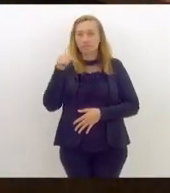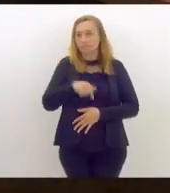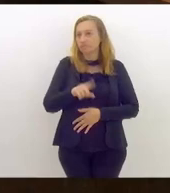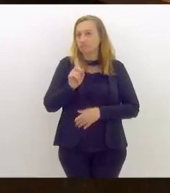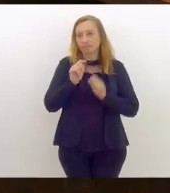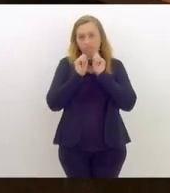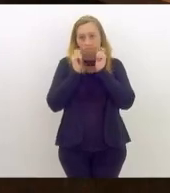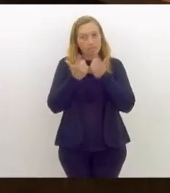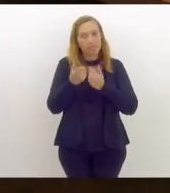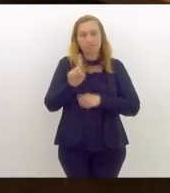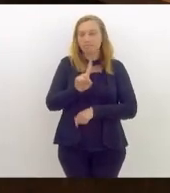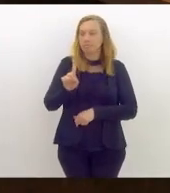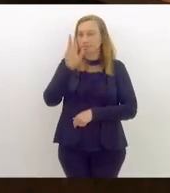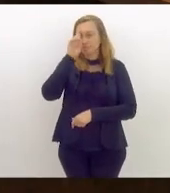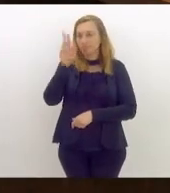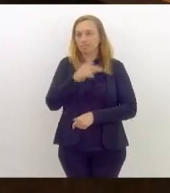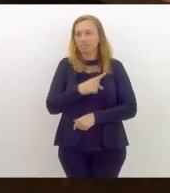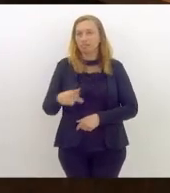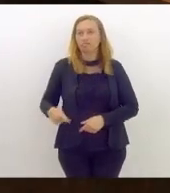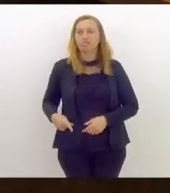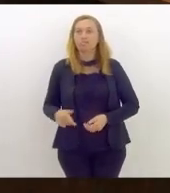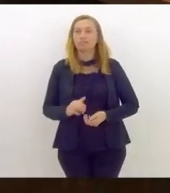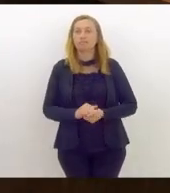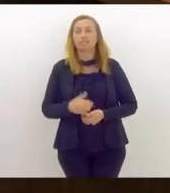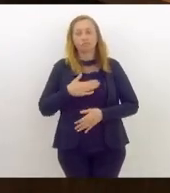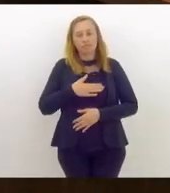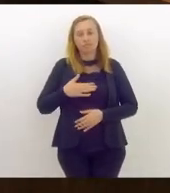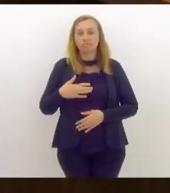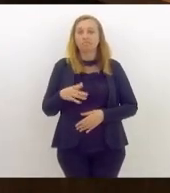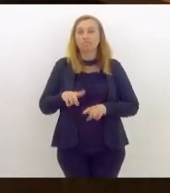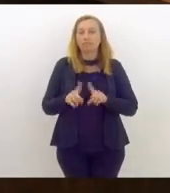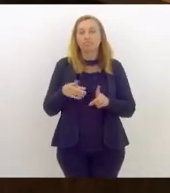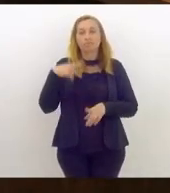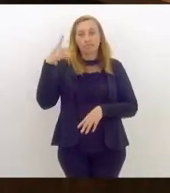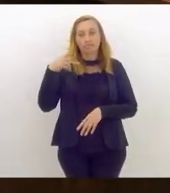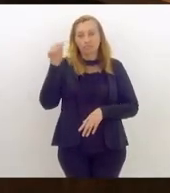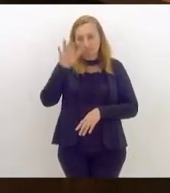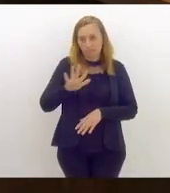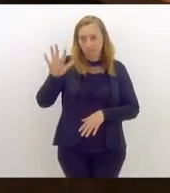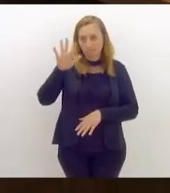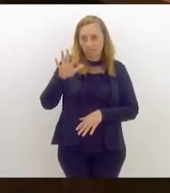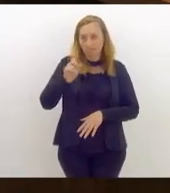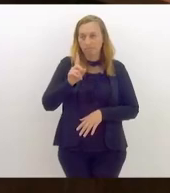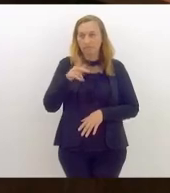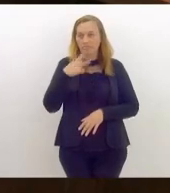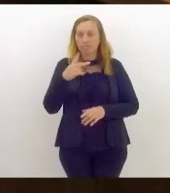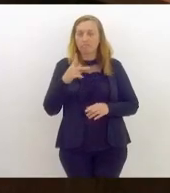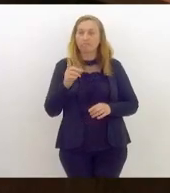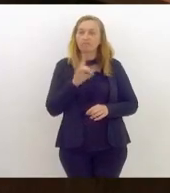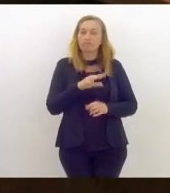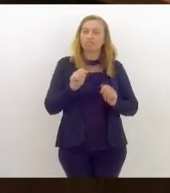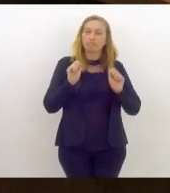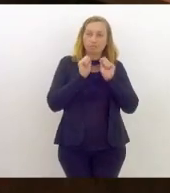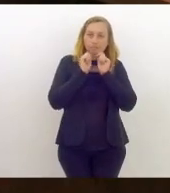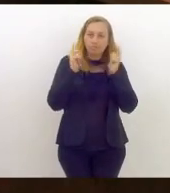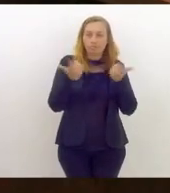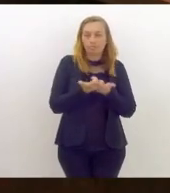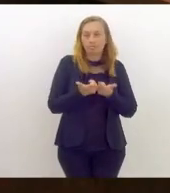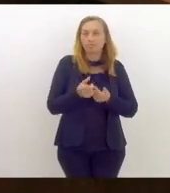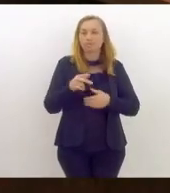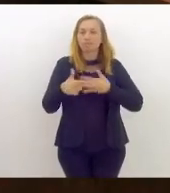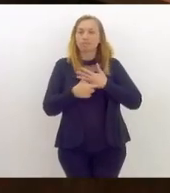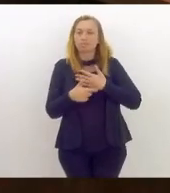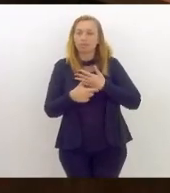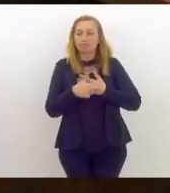não, deputada. Que bom, senhor presidente, eu gosto disso. Mas na política em geral, não estou dizendo só na Lerge, mas na política em geral, o papel